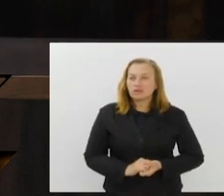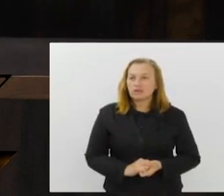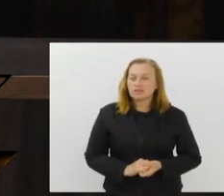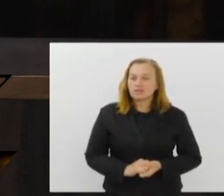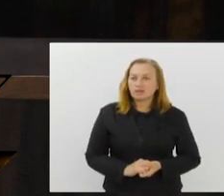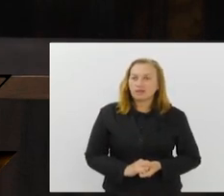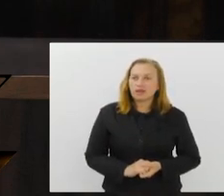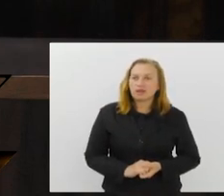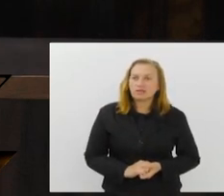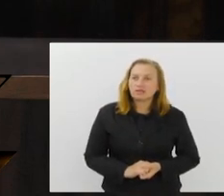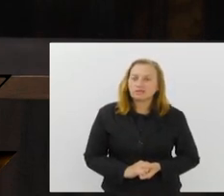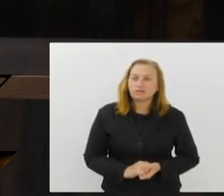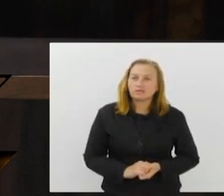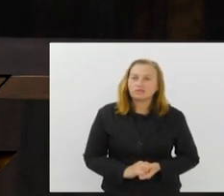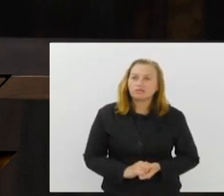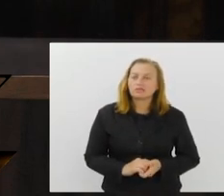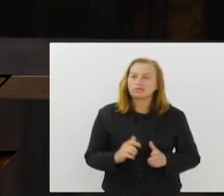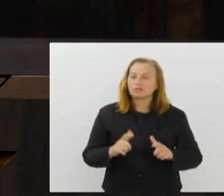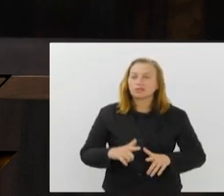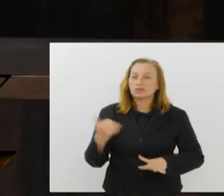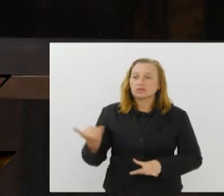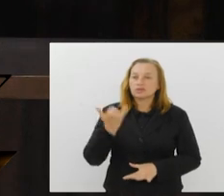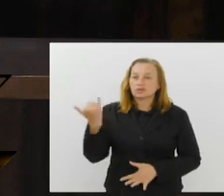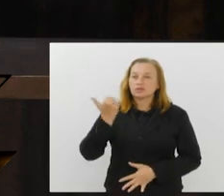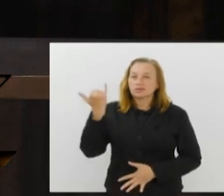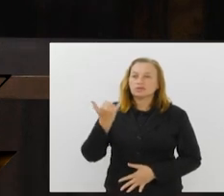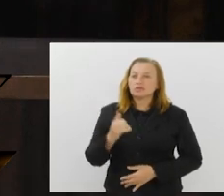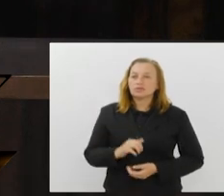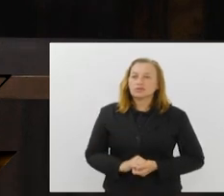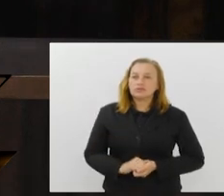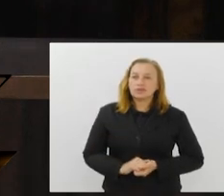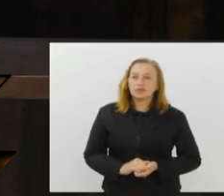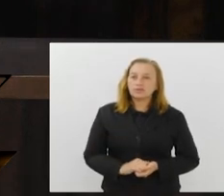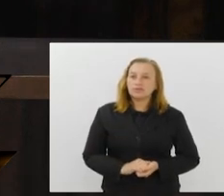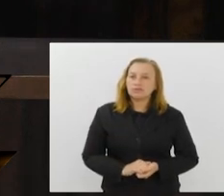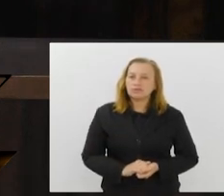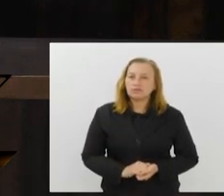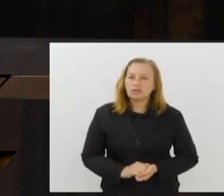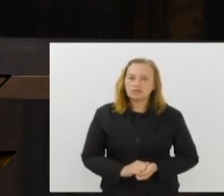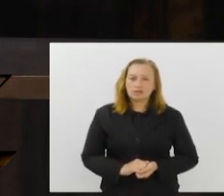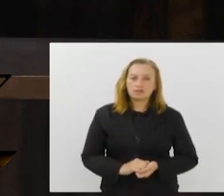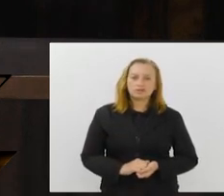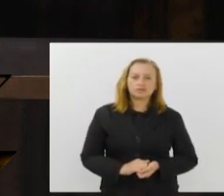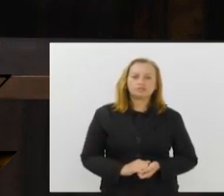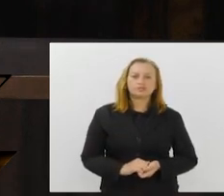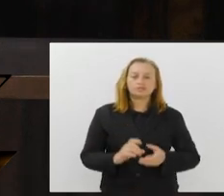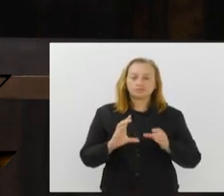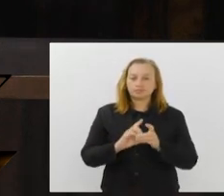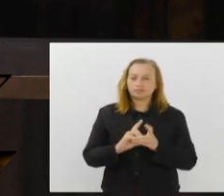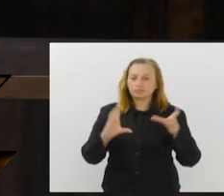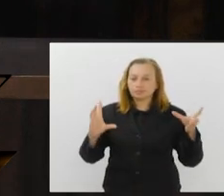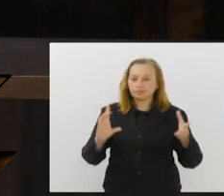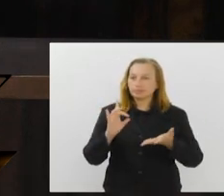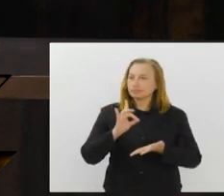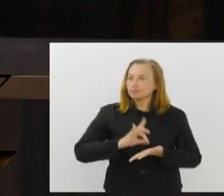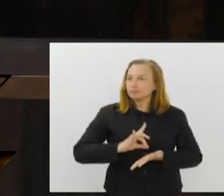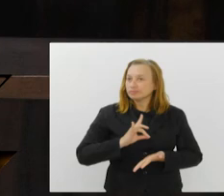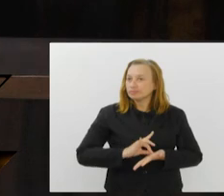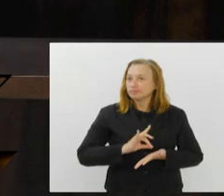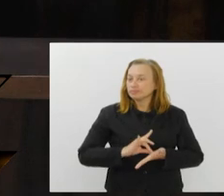também um espaço importante também uma entidade que sempre defendeu a democracia as liberdades sempre